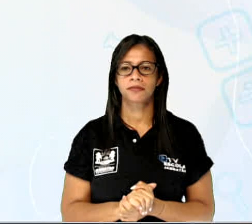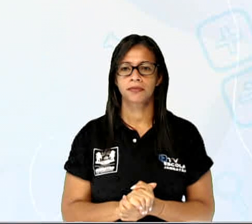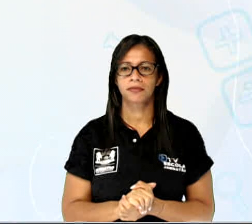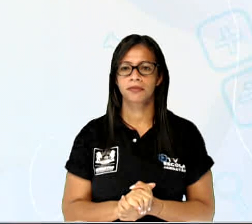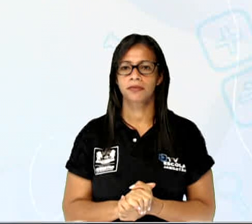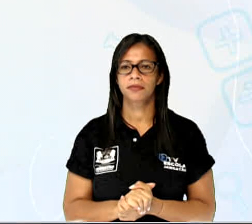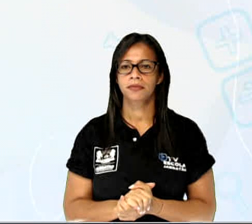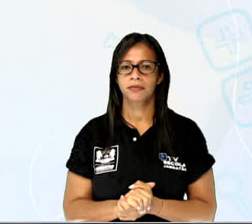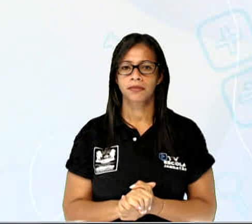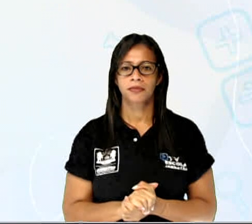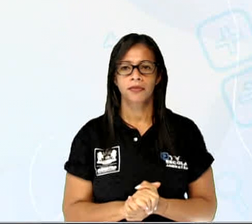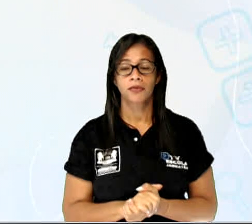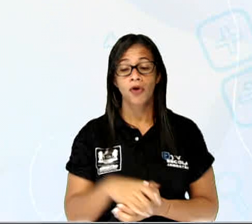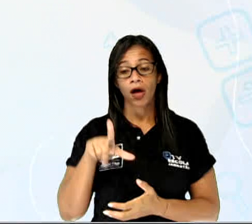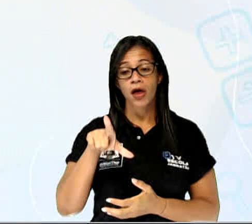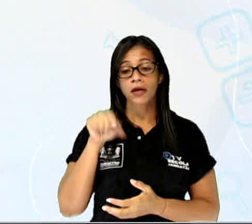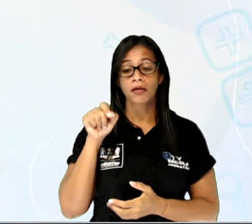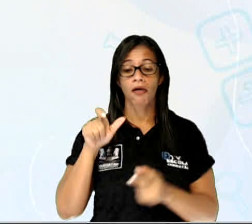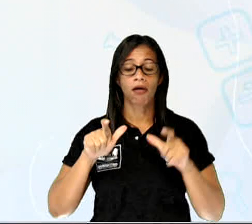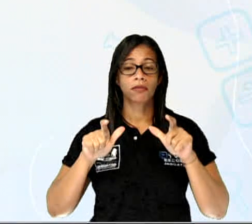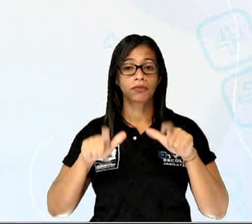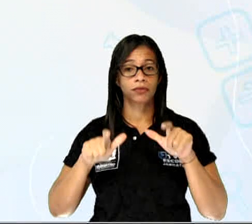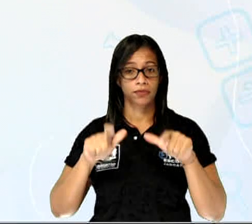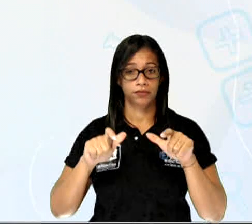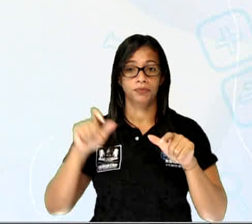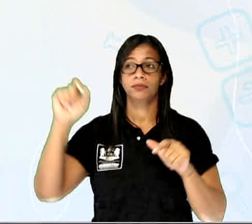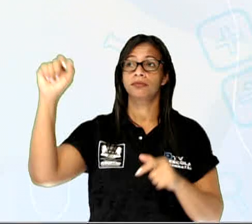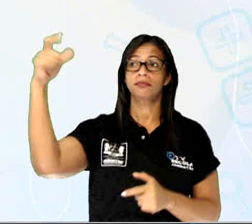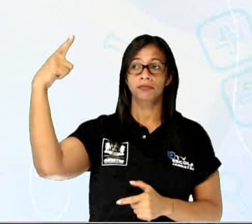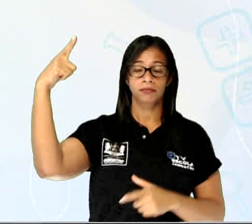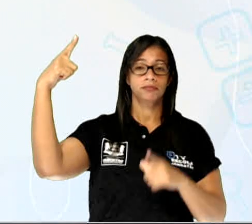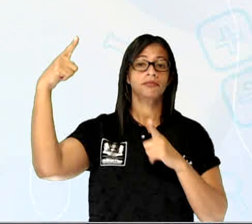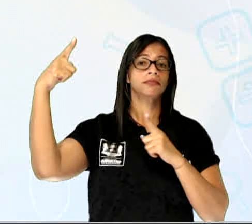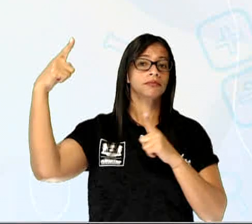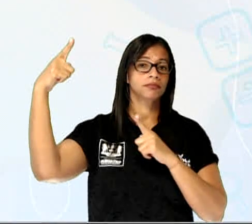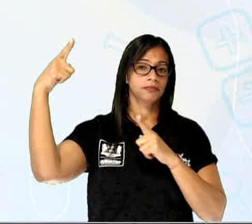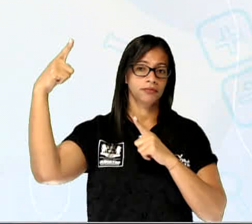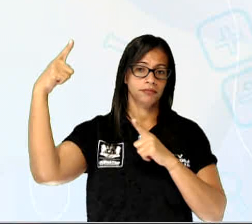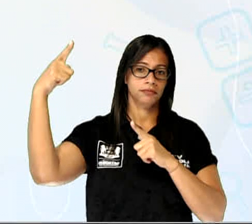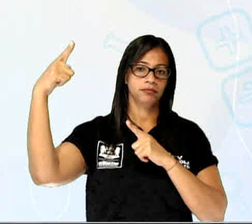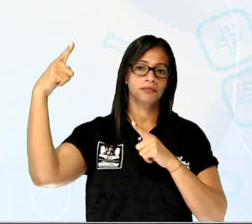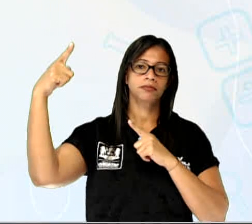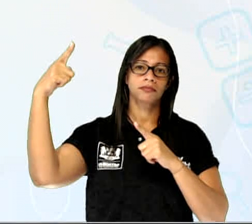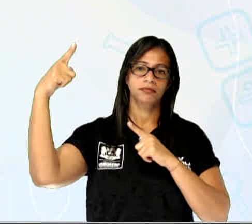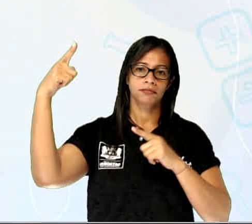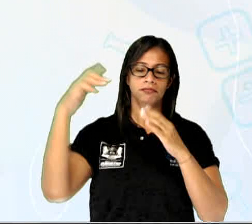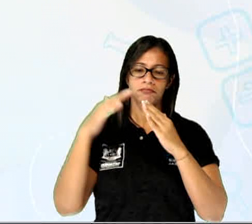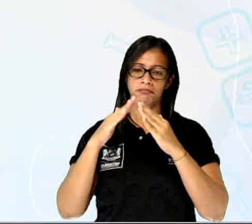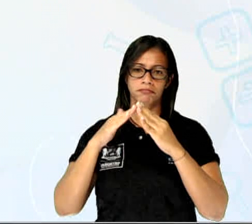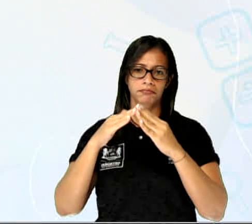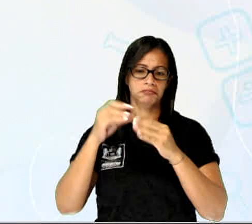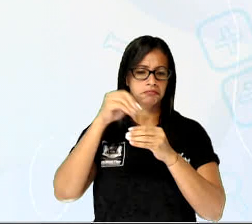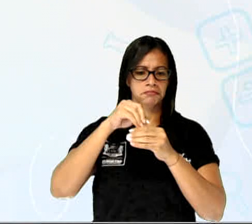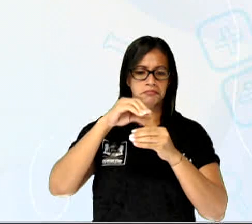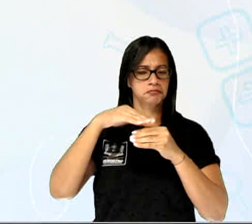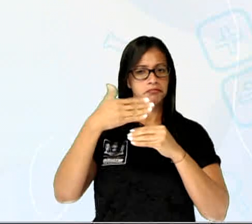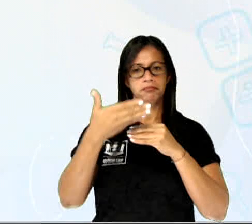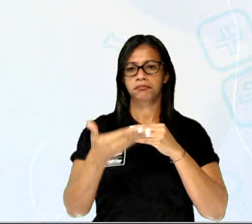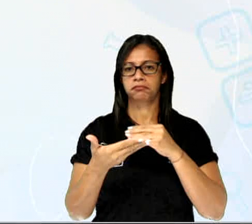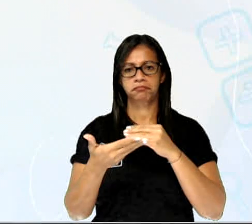estiver, tá? Você vai escolher um local bem ensolarado, no quintal da casa, e você